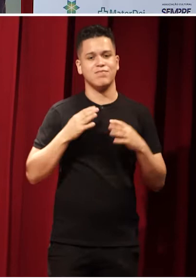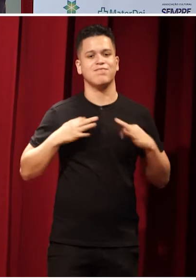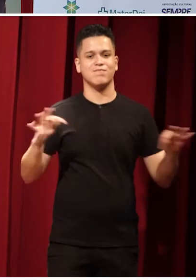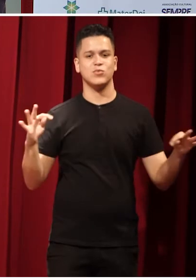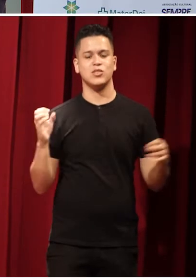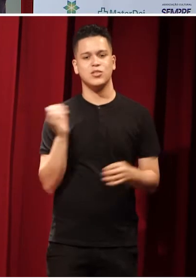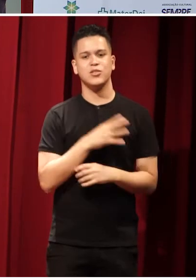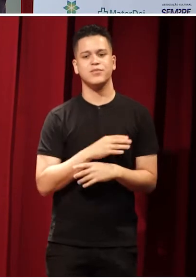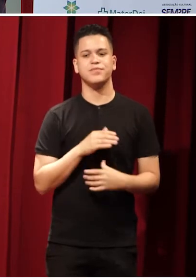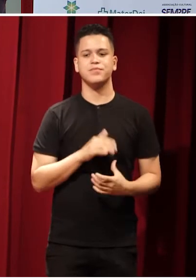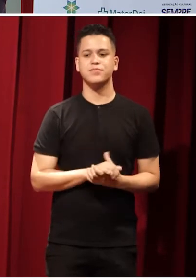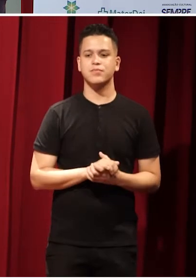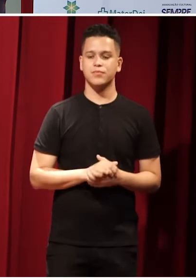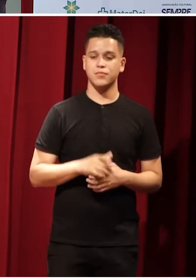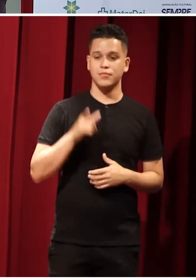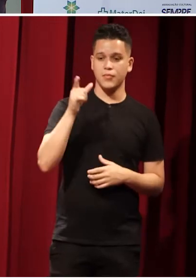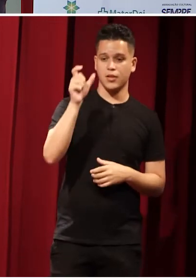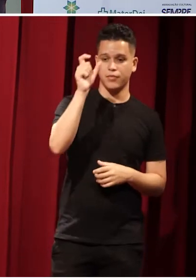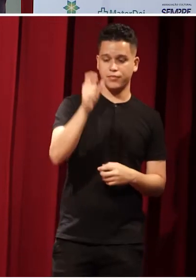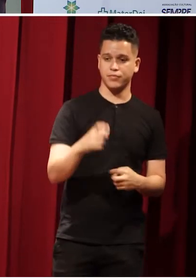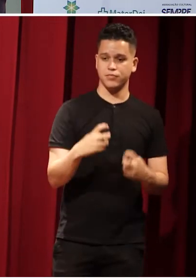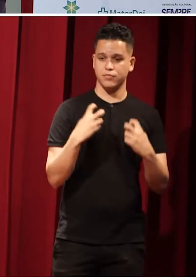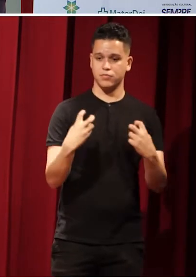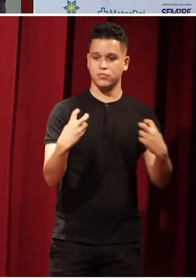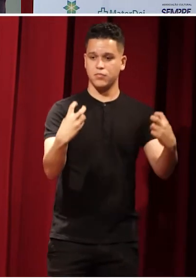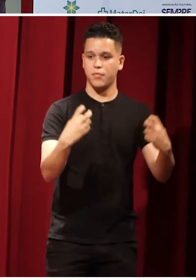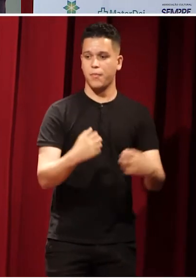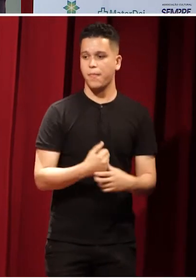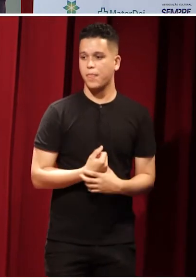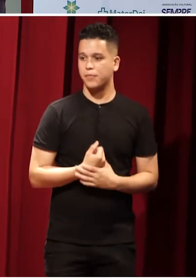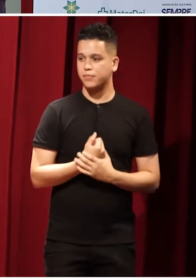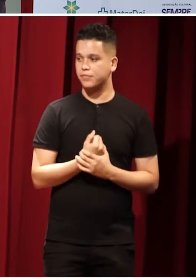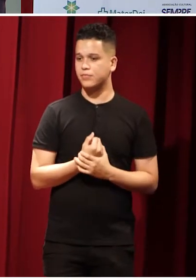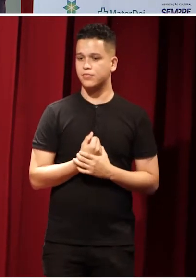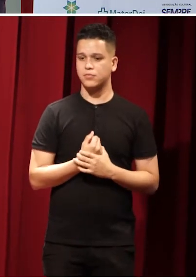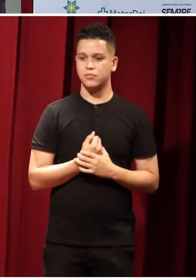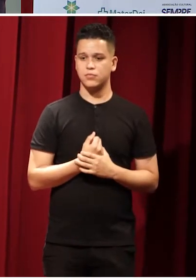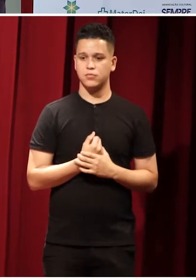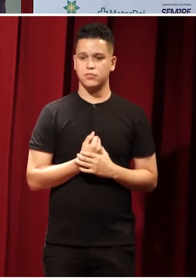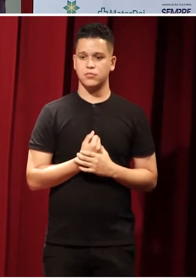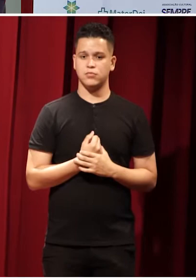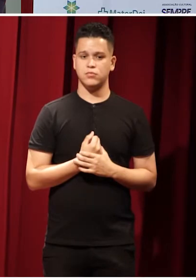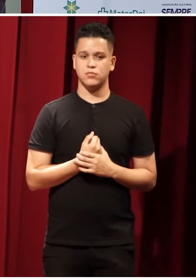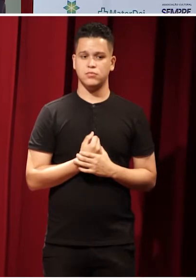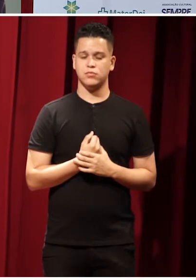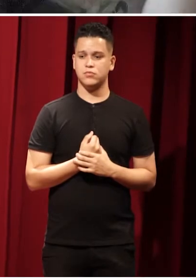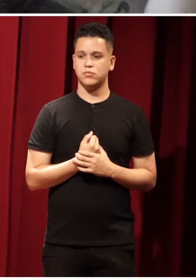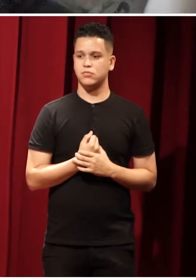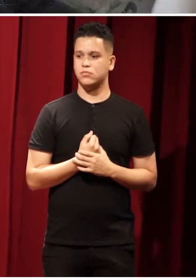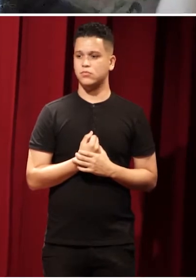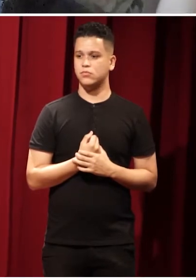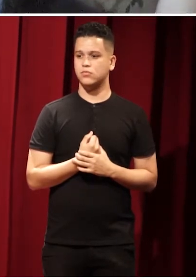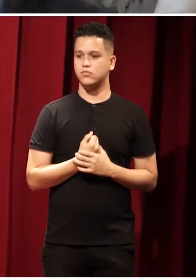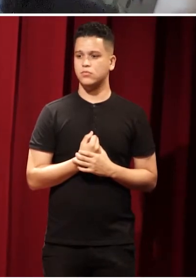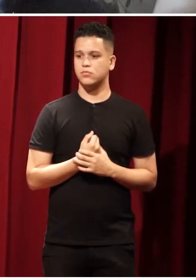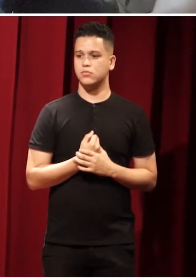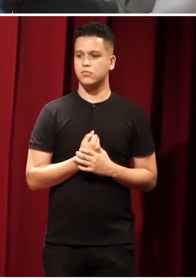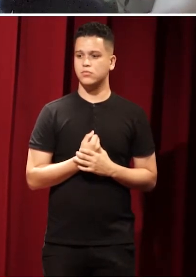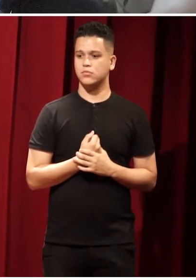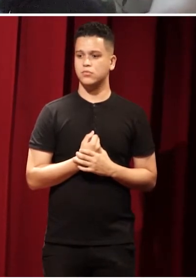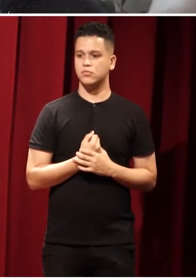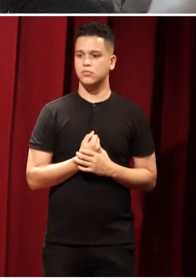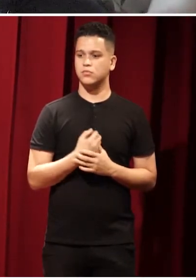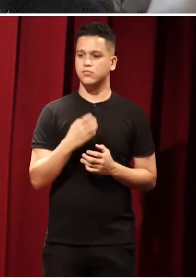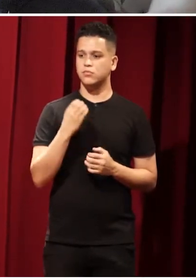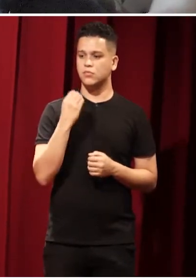homem se prepara para fazer uma Espera pergunta. só um minutinho. O microfone vai chegar. Ah, desculpa, perdão, não vi. Boa